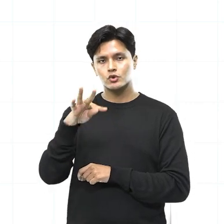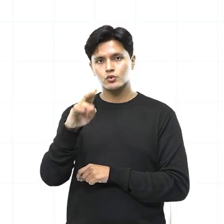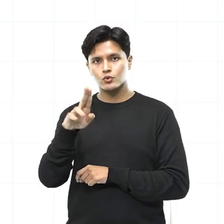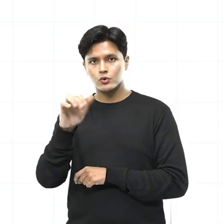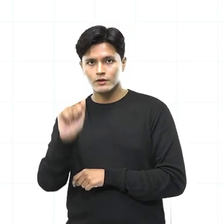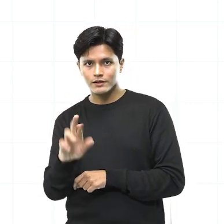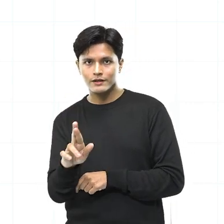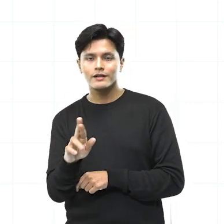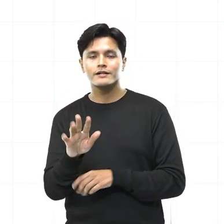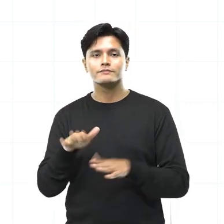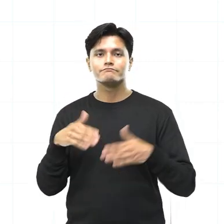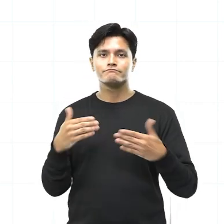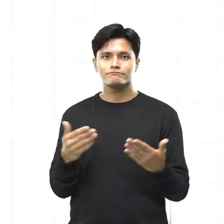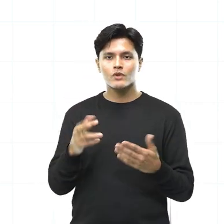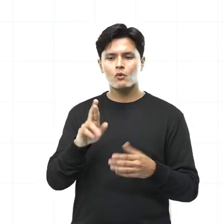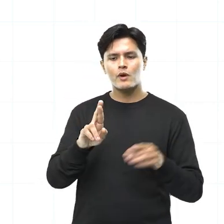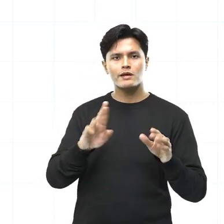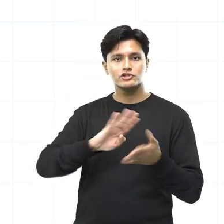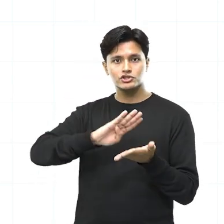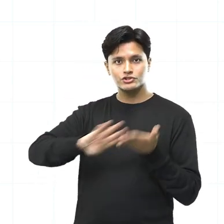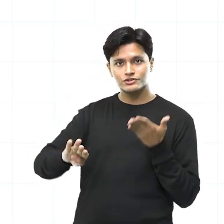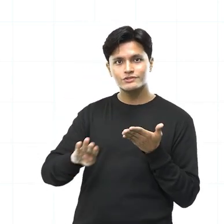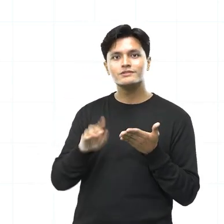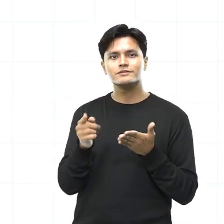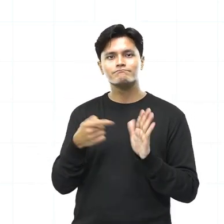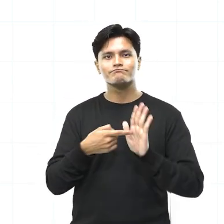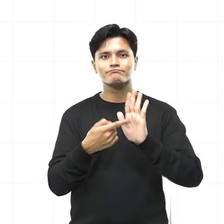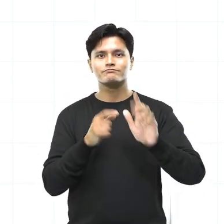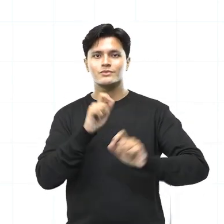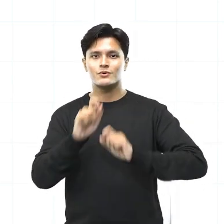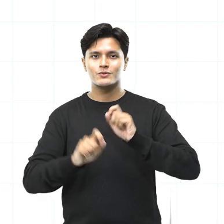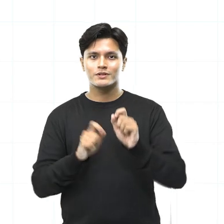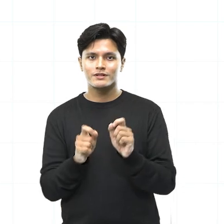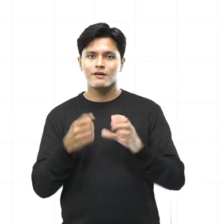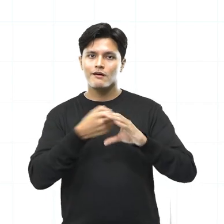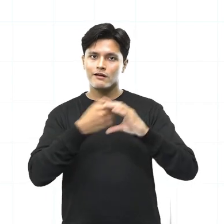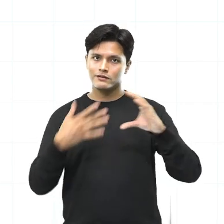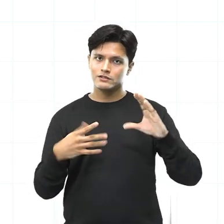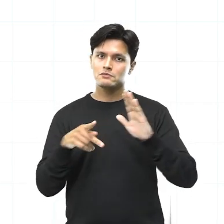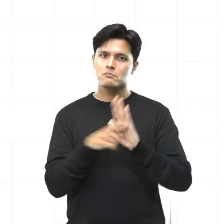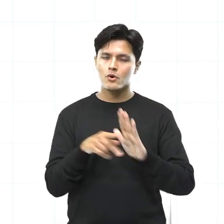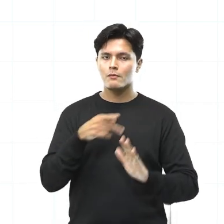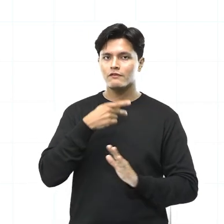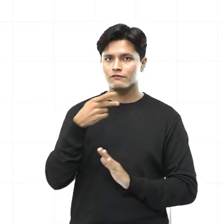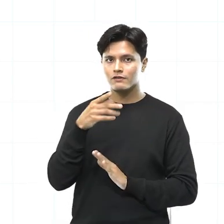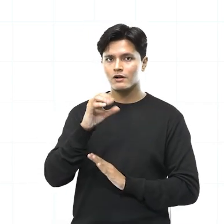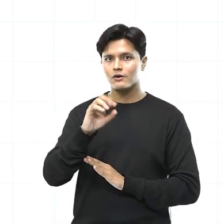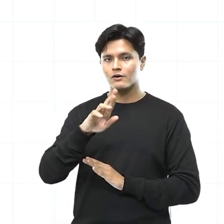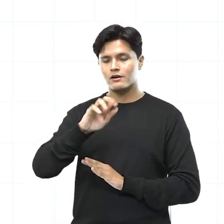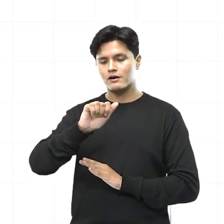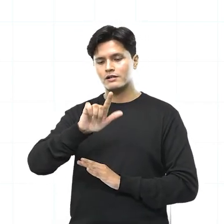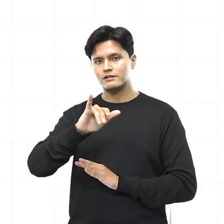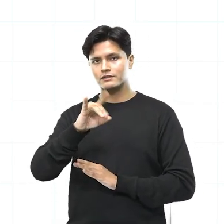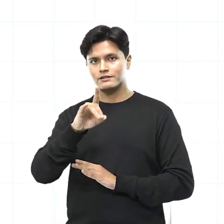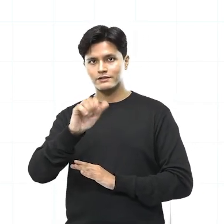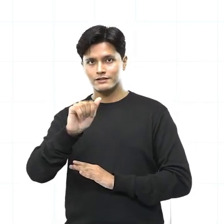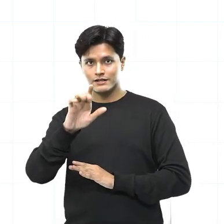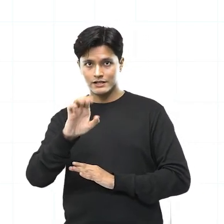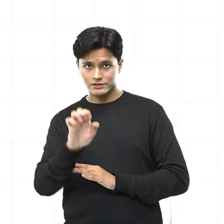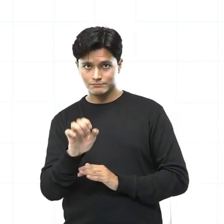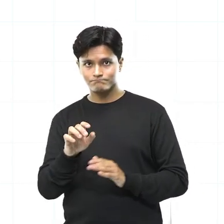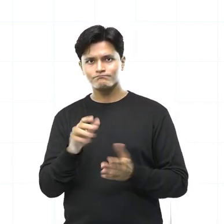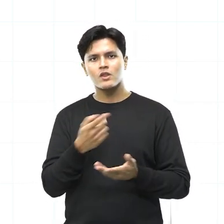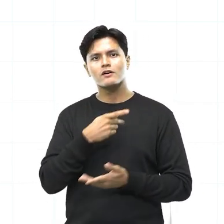suprime esse R exatamente para mostrar a oralidade, né? Como essa pessoa lá do